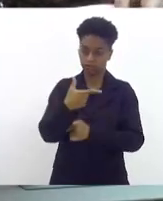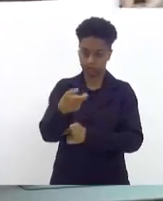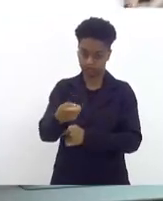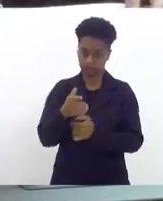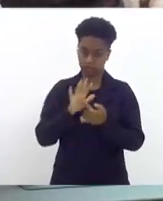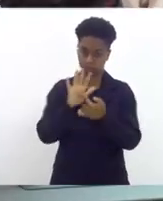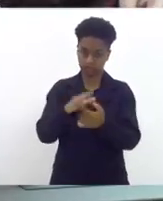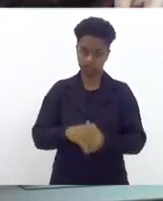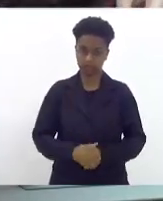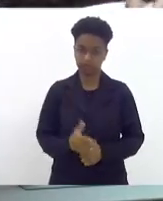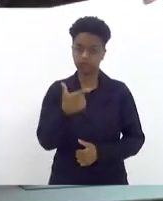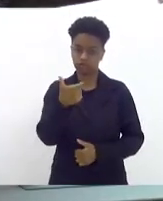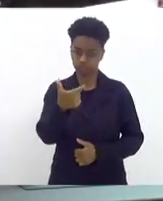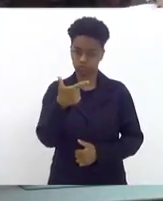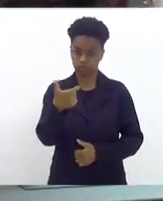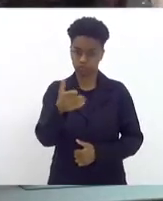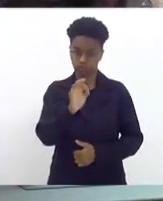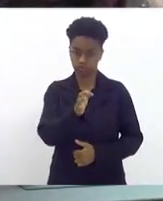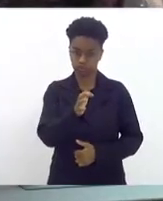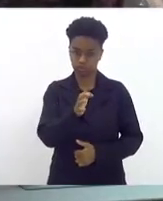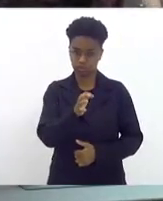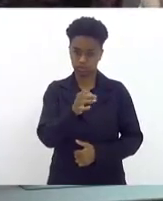21 aqui